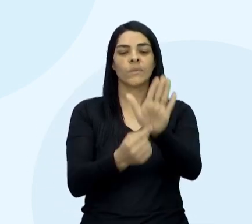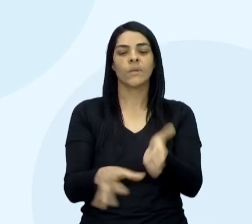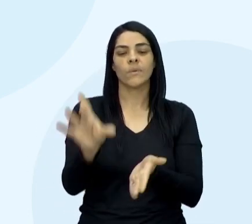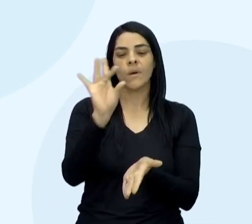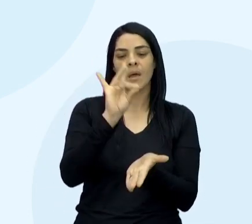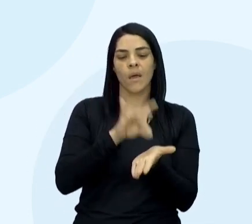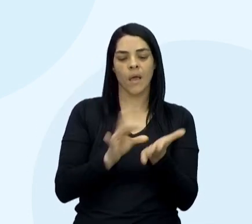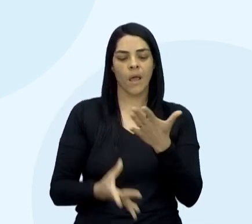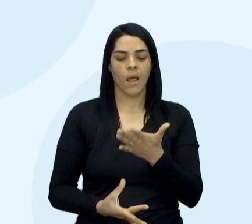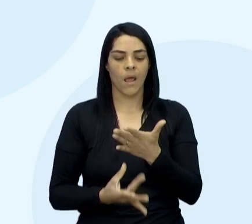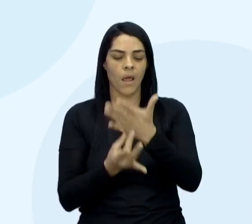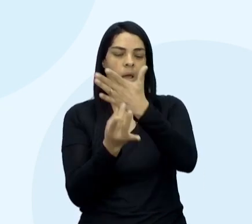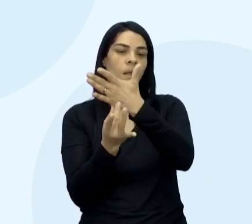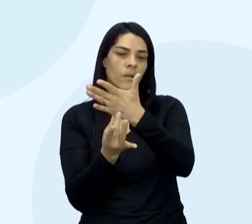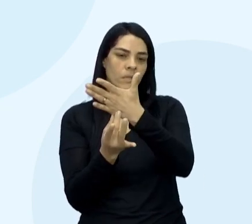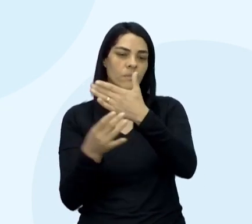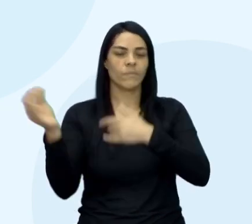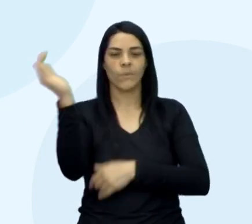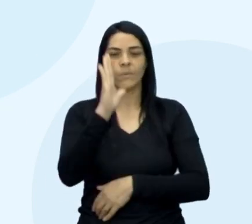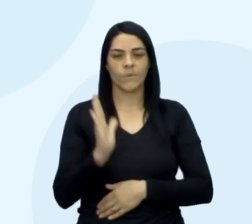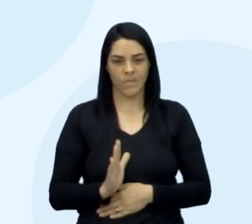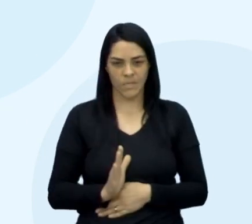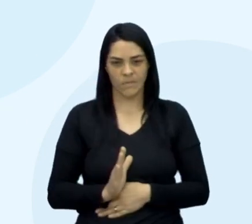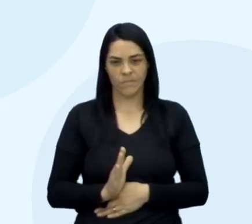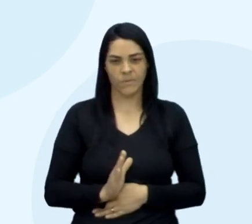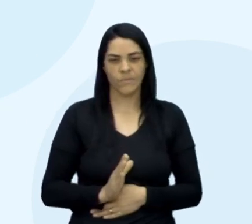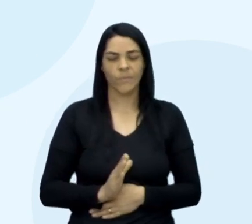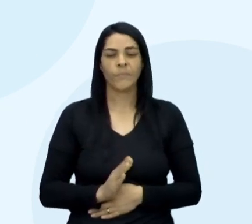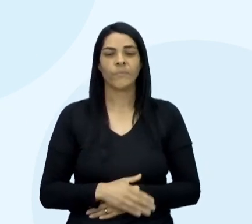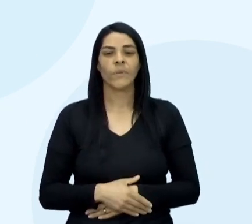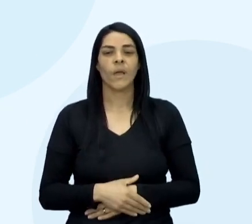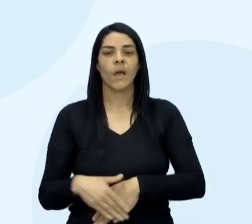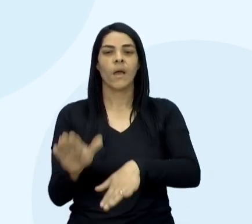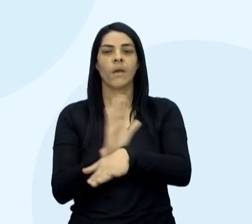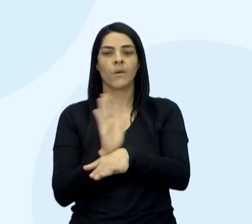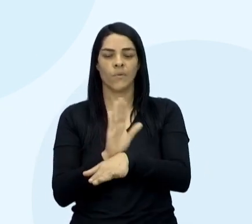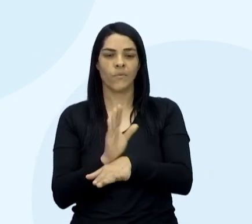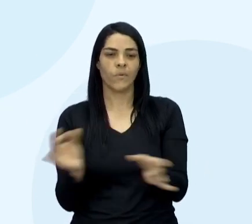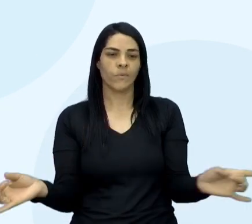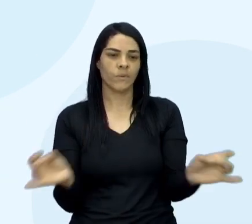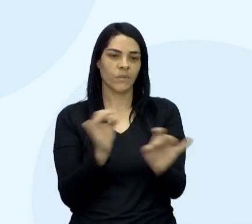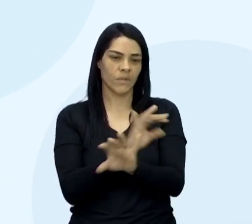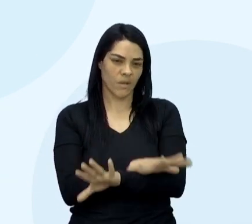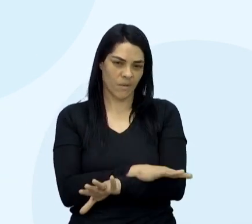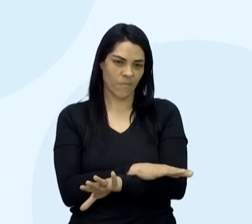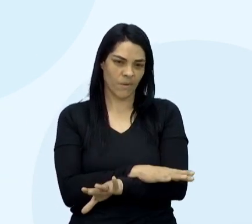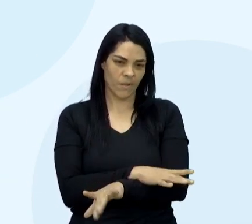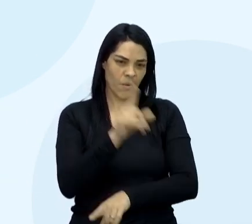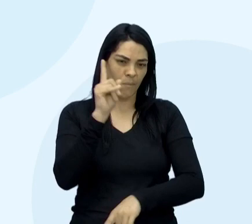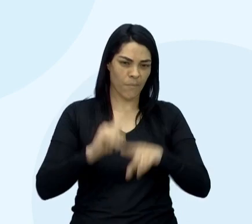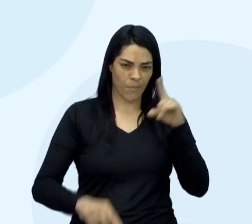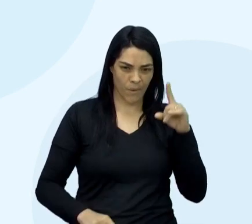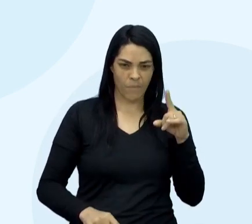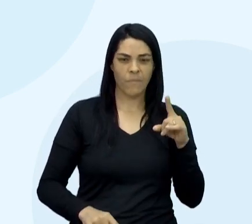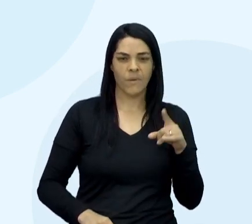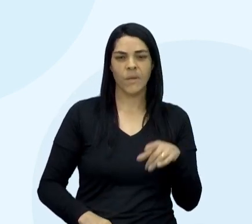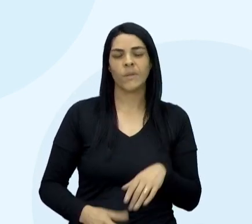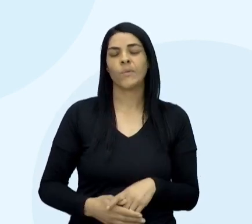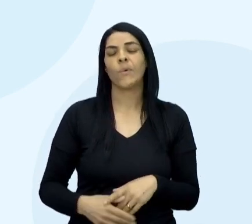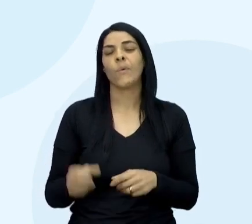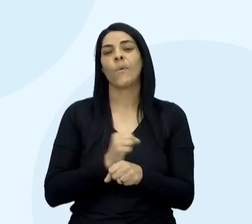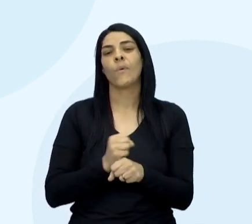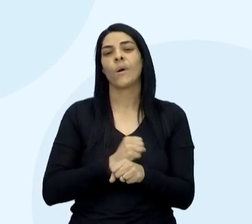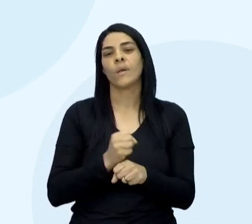O filme do Nelson termina proibido pela censura, censura quando? Em 55, tá?